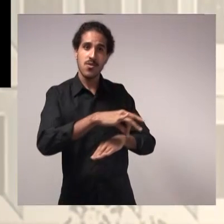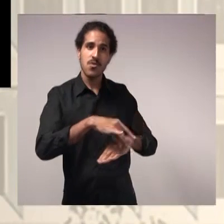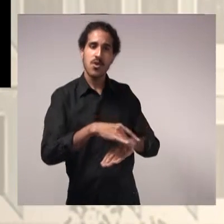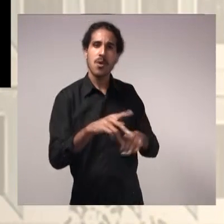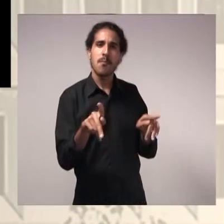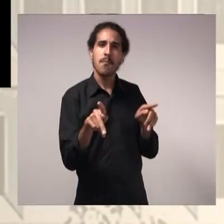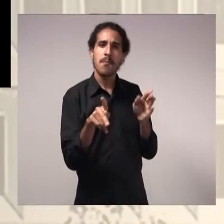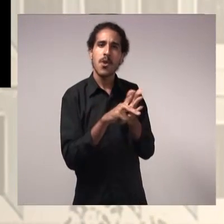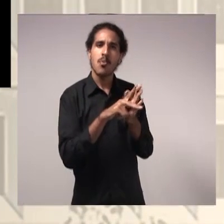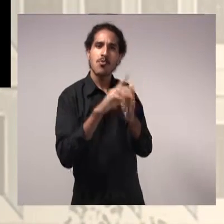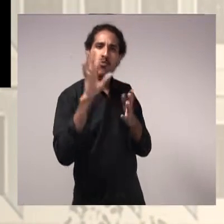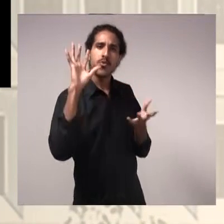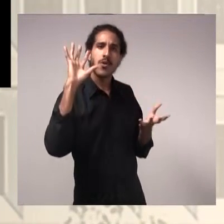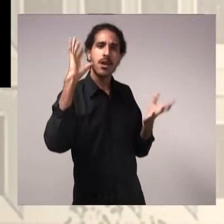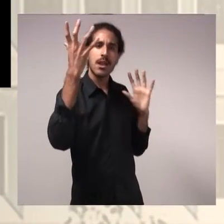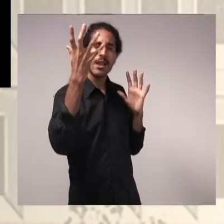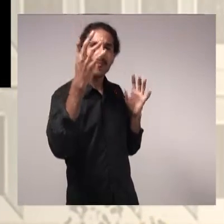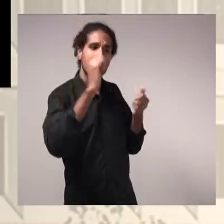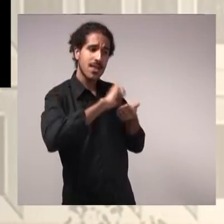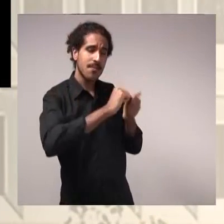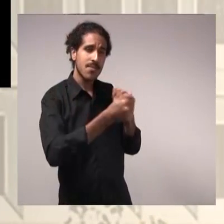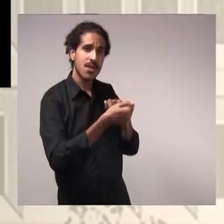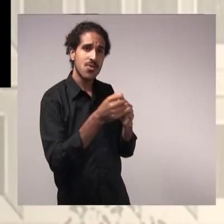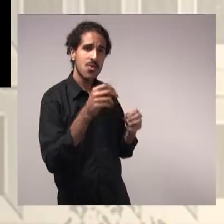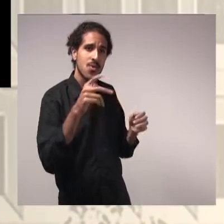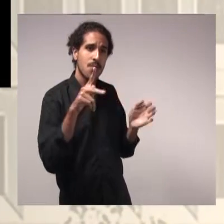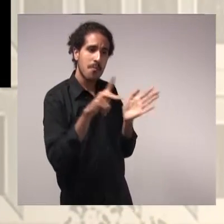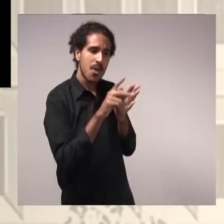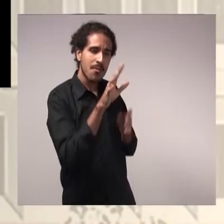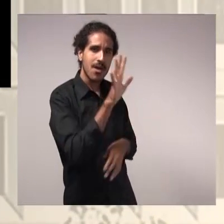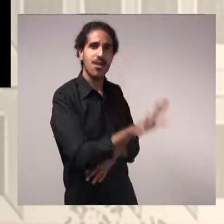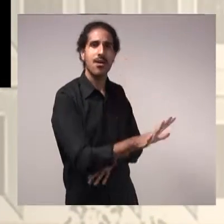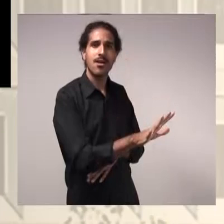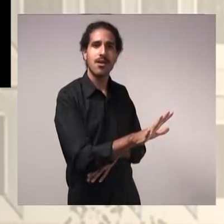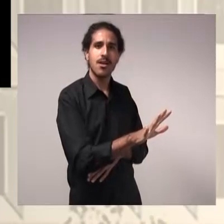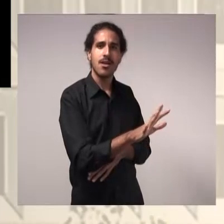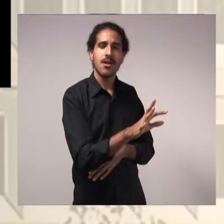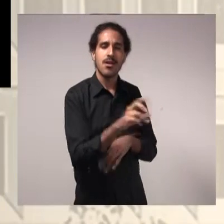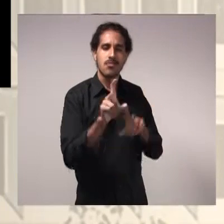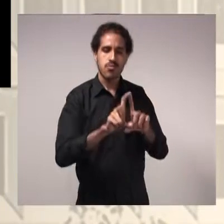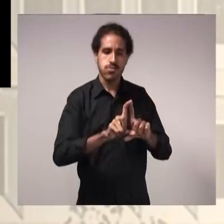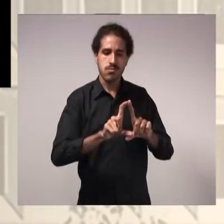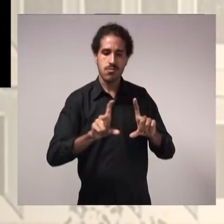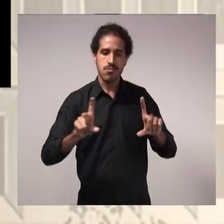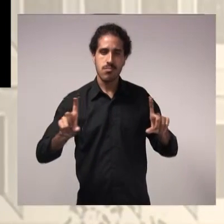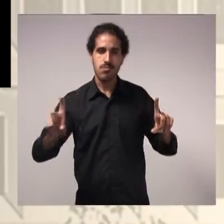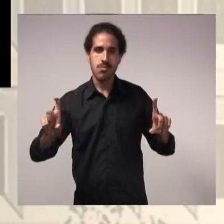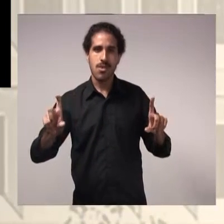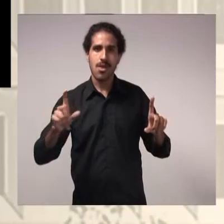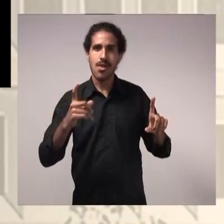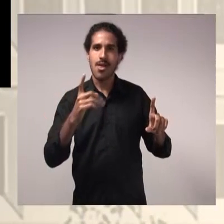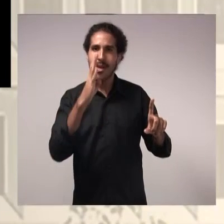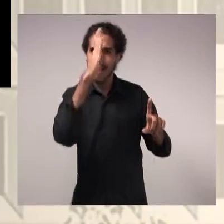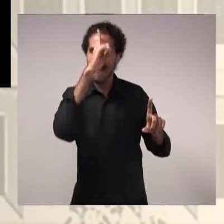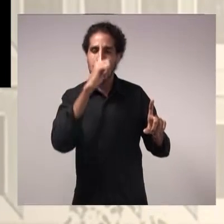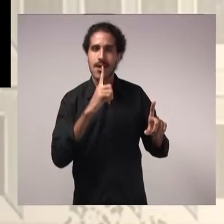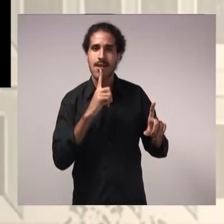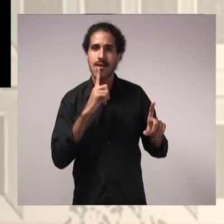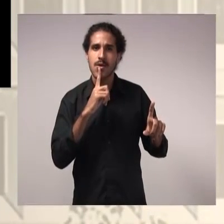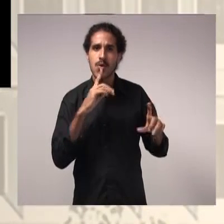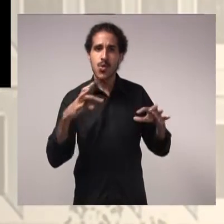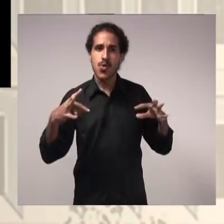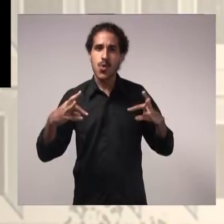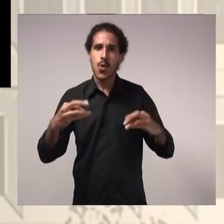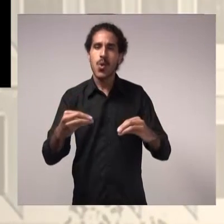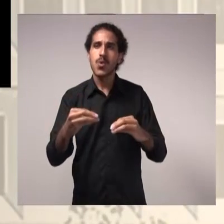tropical adaptada ao clima. Então, nós estamos vendo essa região amarela aí, que é a região entre os trópicos, né? Todos esses projetos